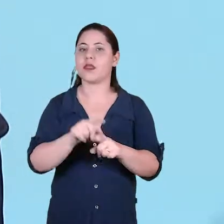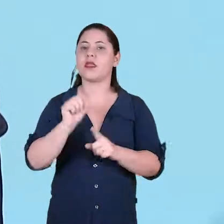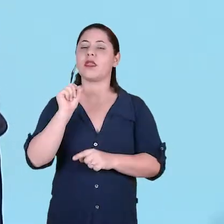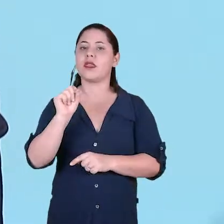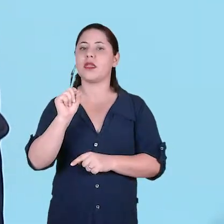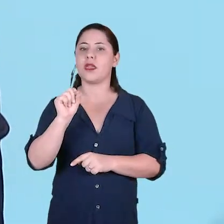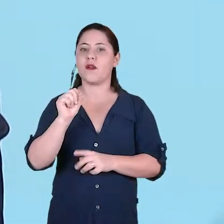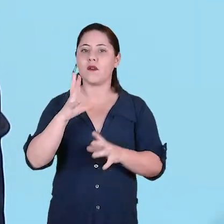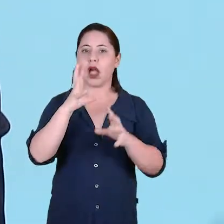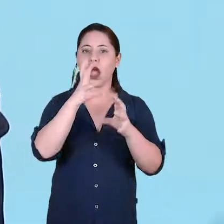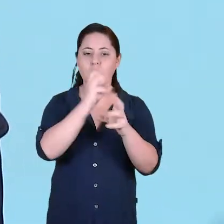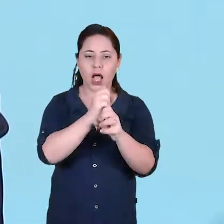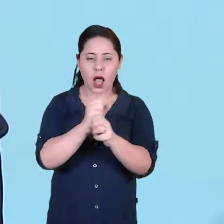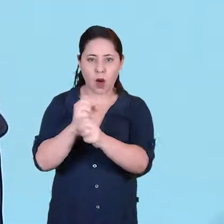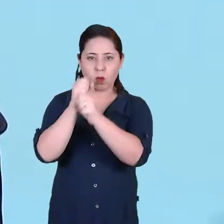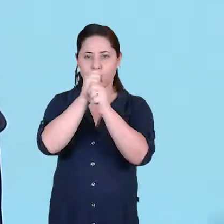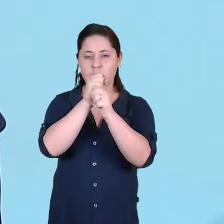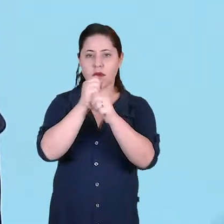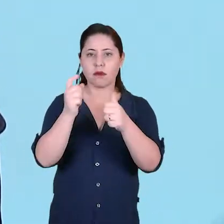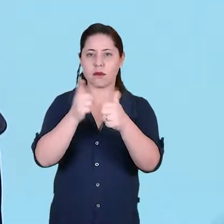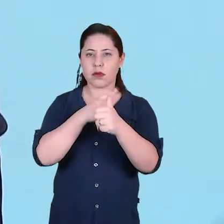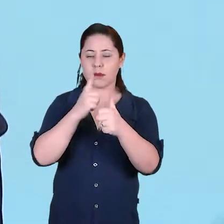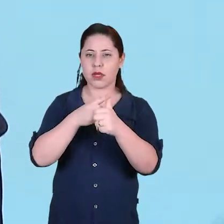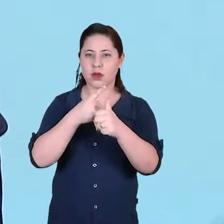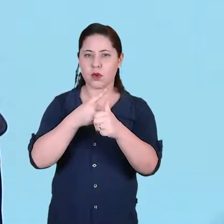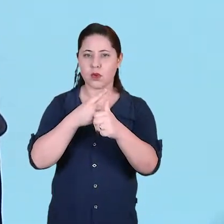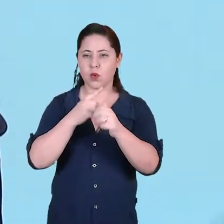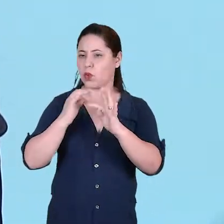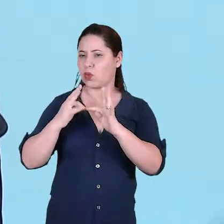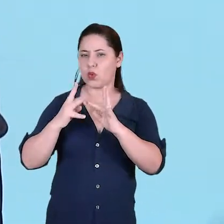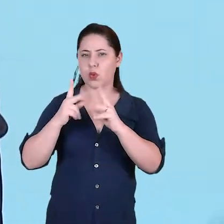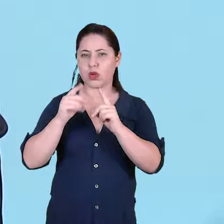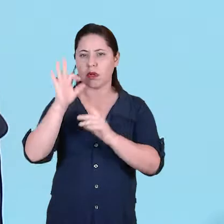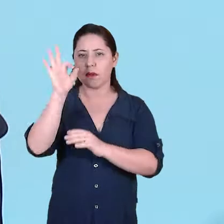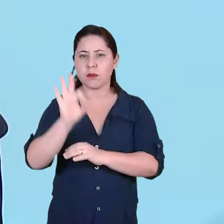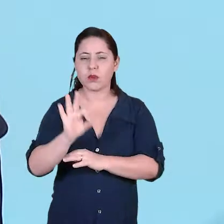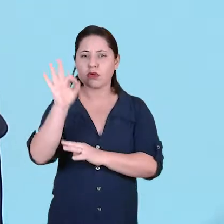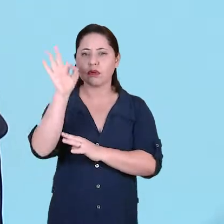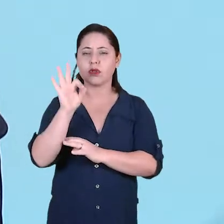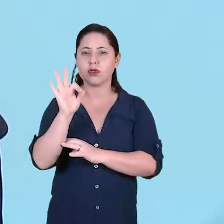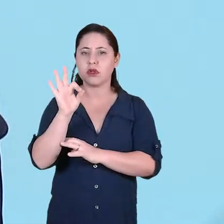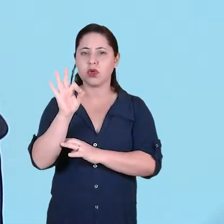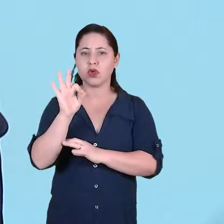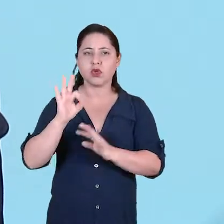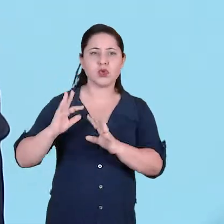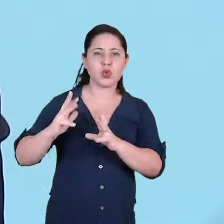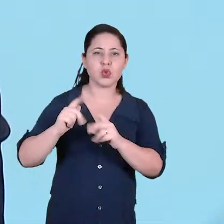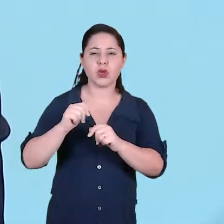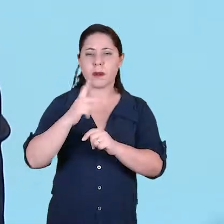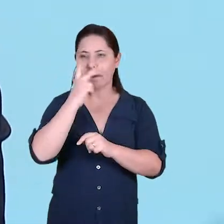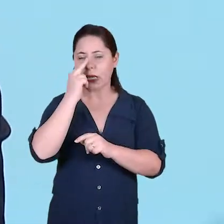ser feito um cálculo, né, com a porcentagem a média, aliás,